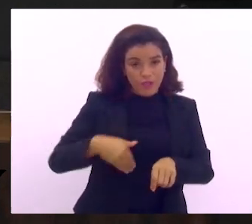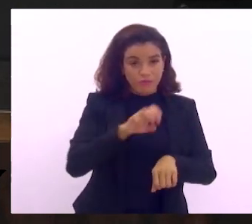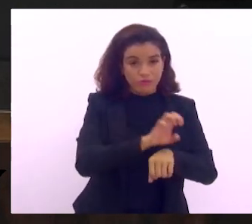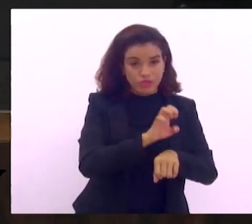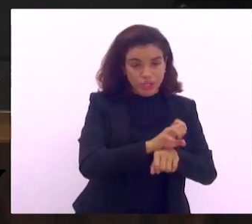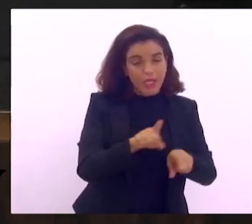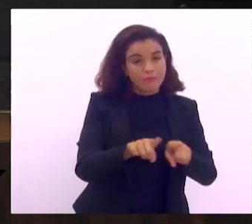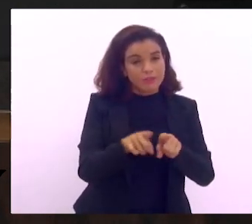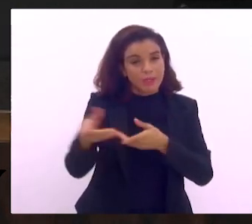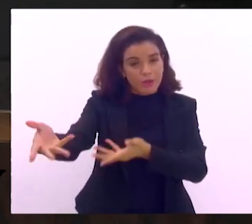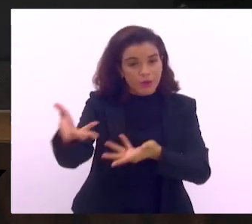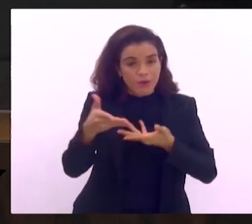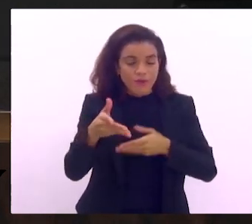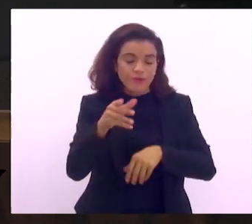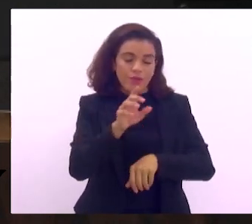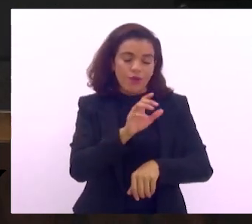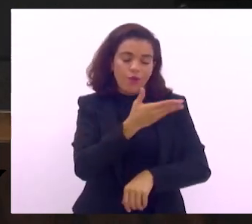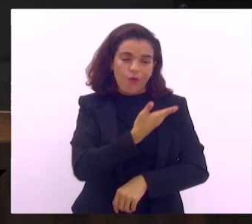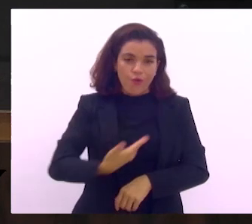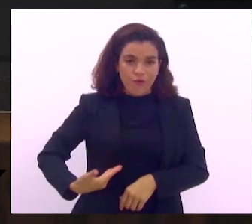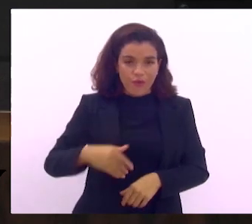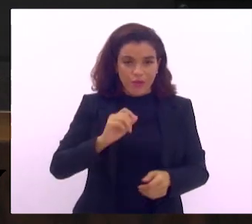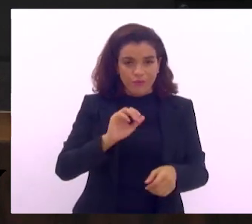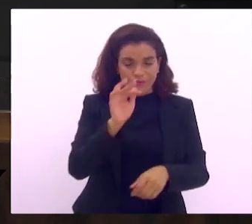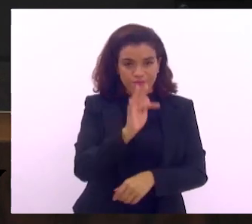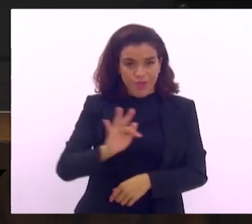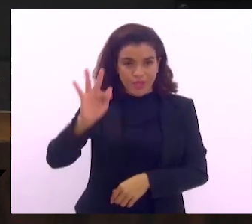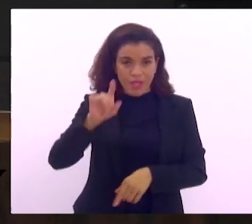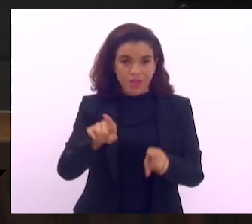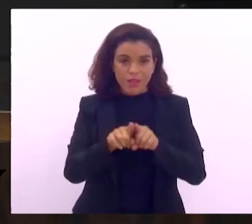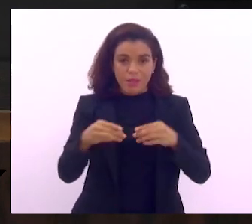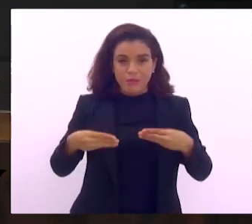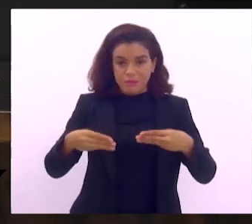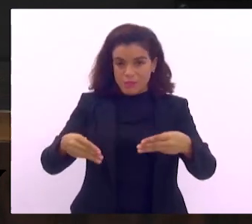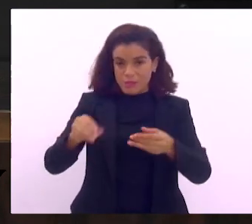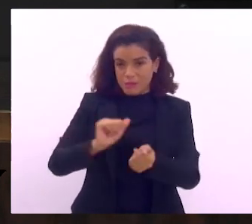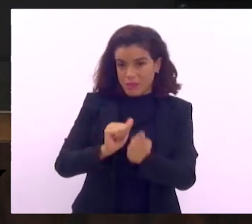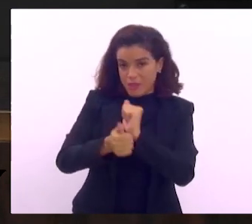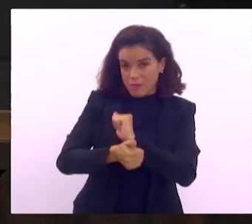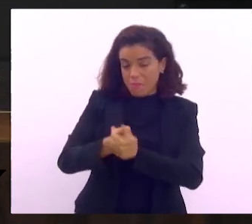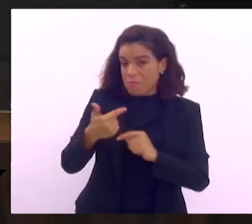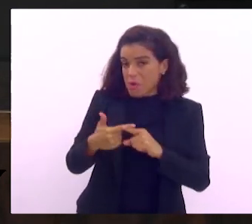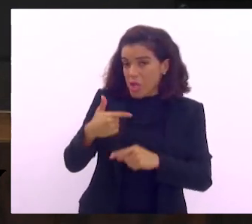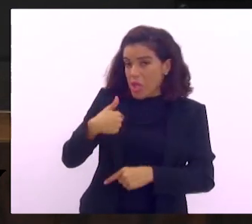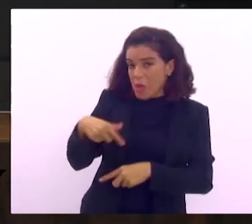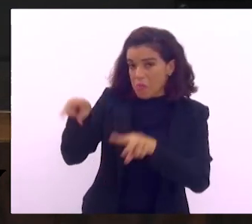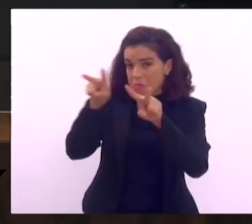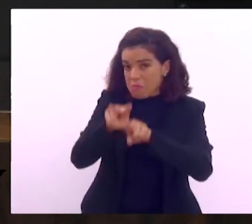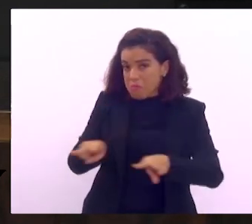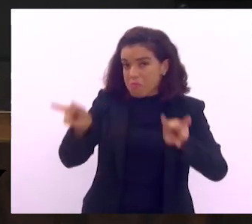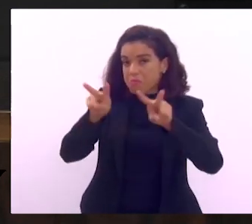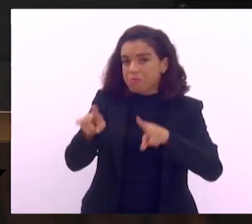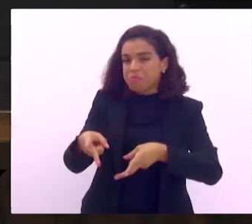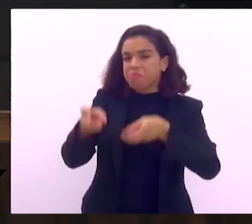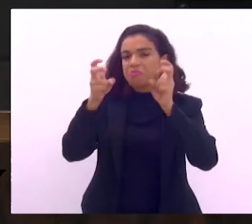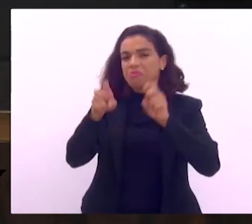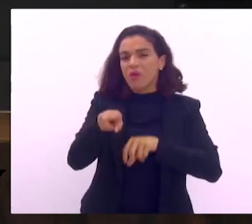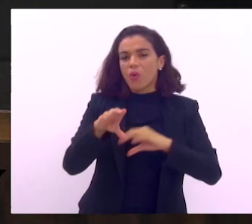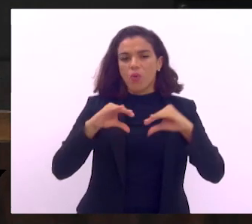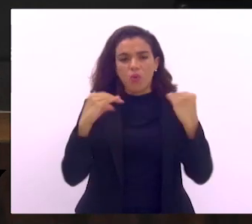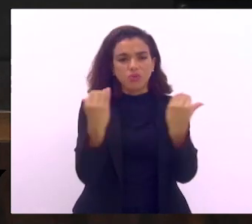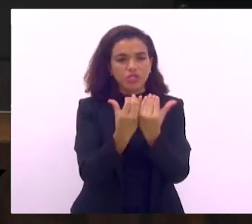governo federal, levar o Ministério do Esporte. Porque entendo eu que o Célio de